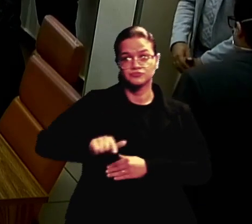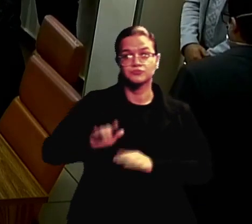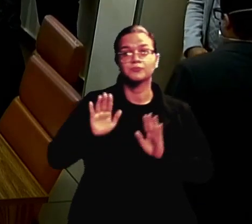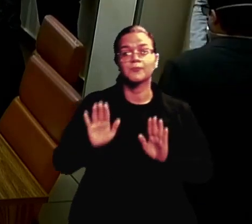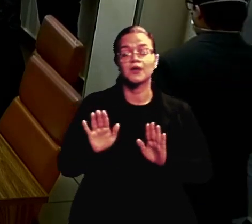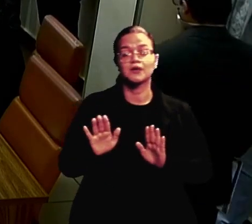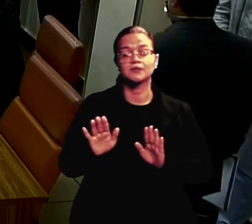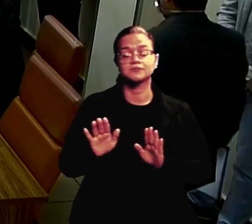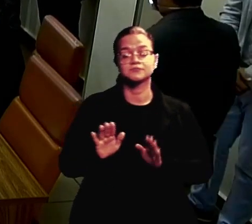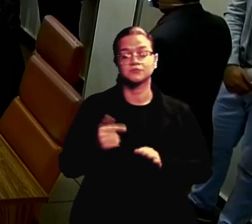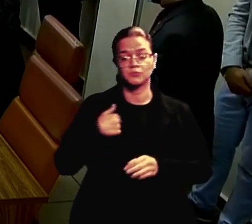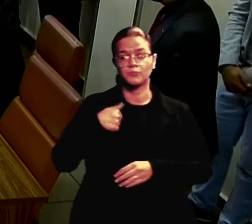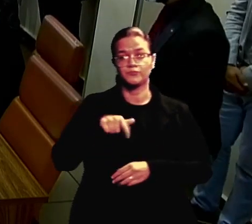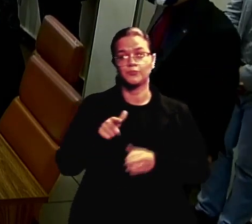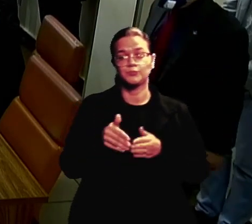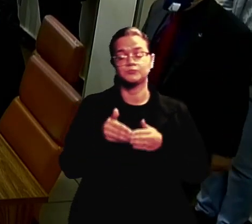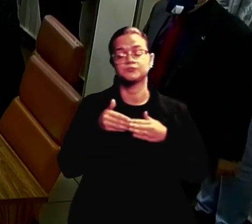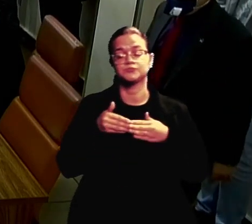mas